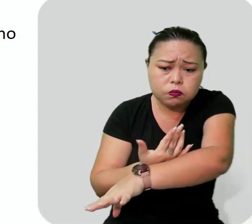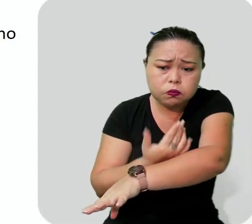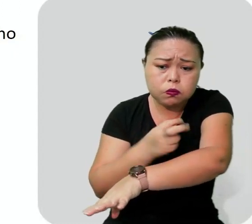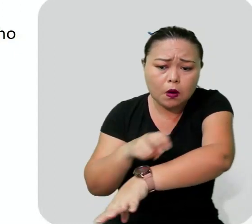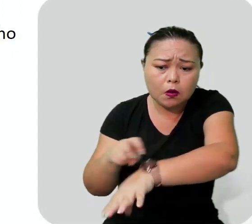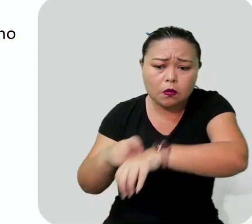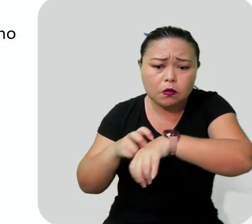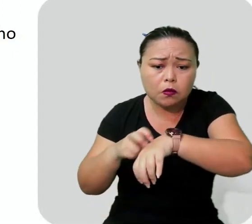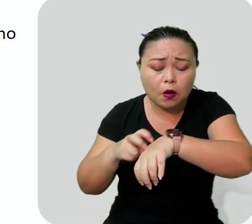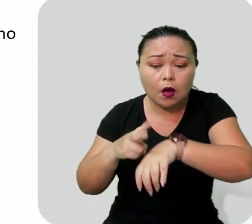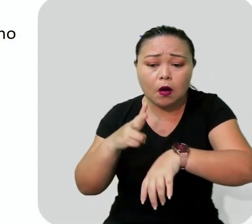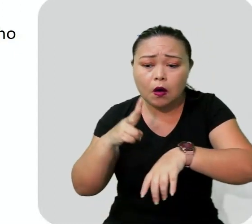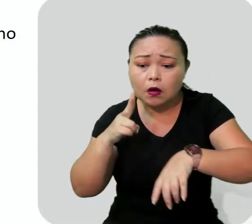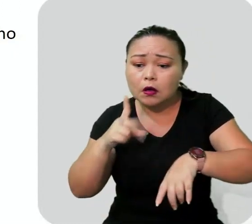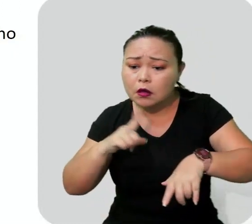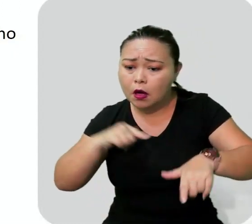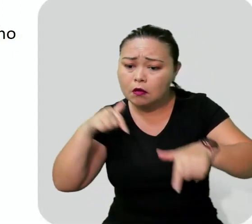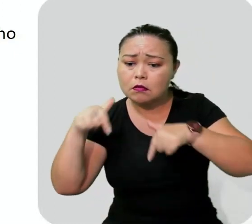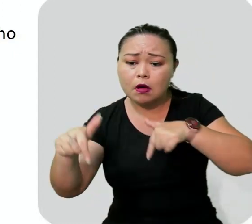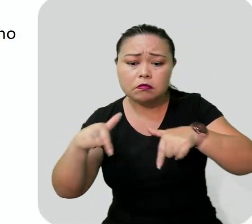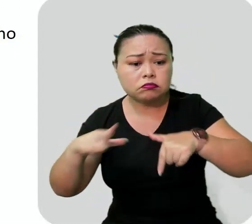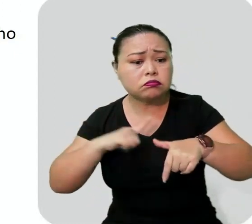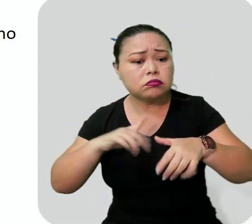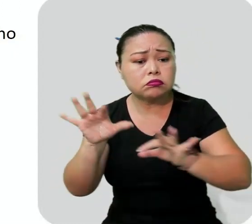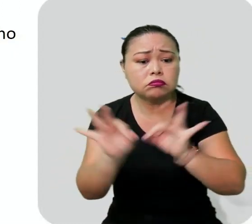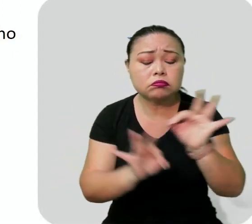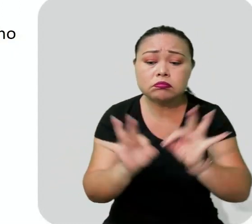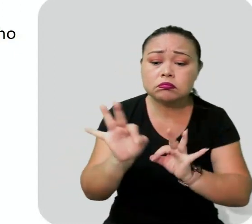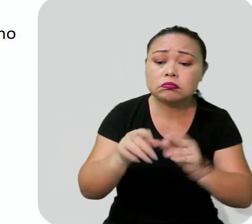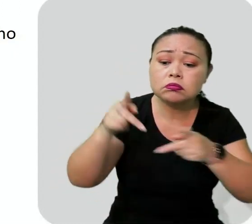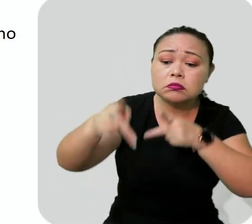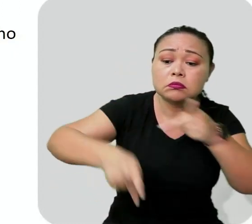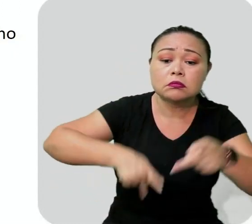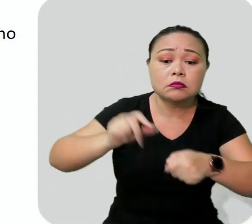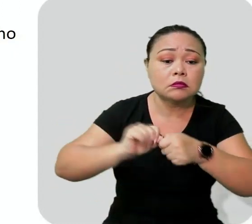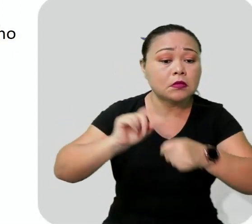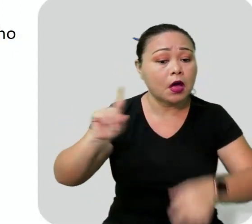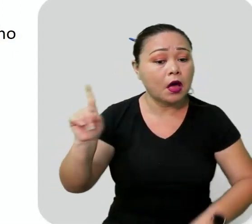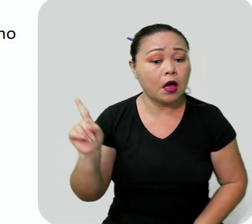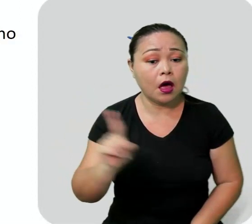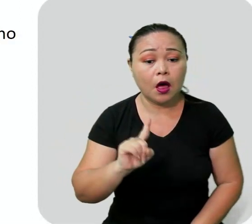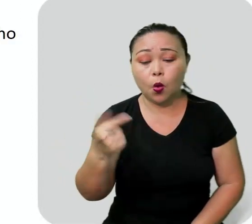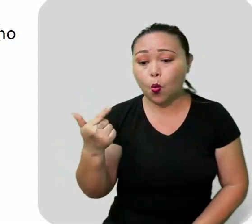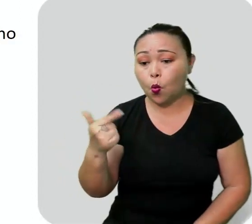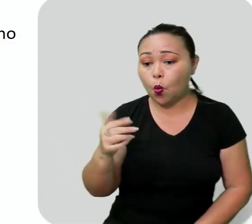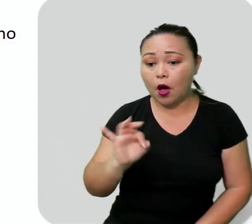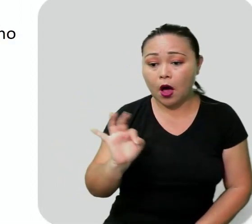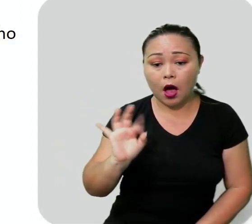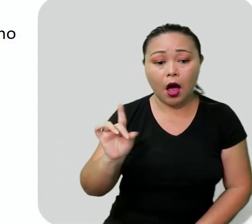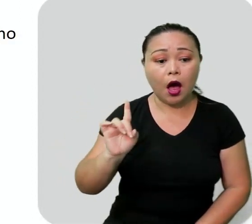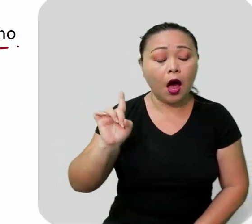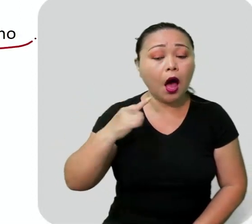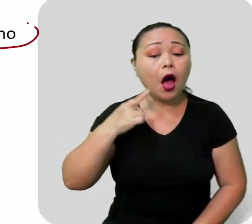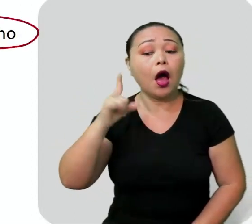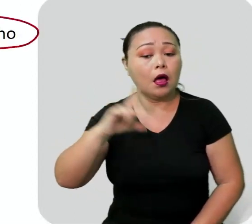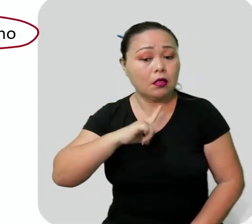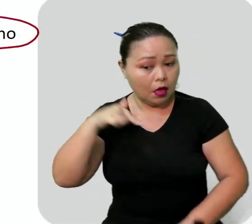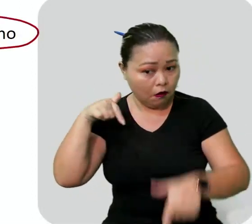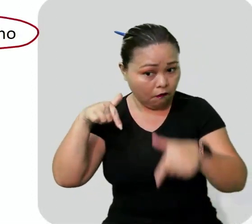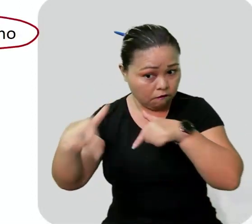de trabalho organizada nessas civilizações. Bom, produção agrícola não teve, mas força de